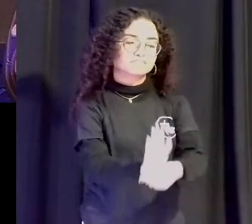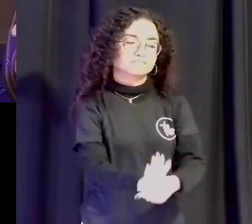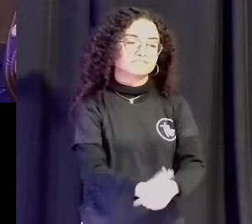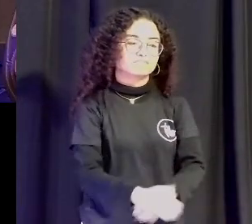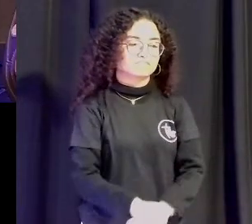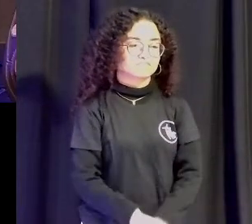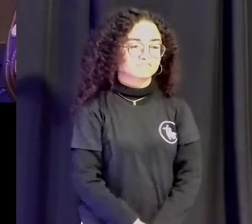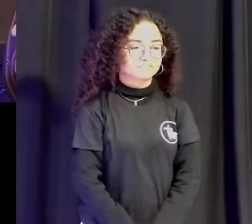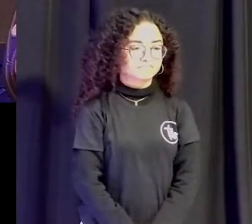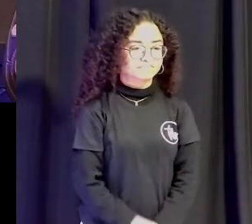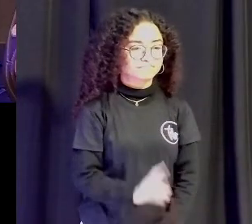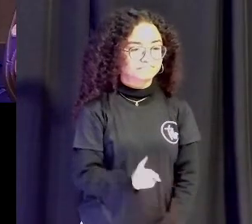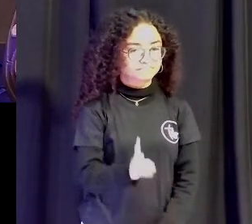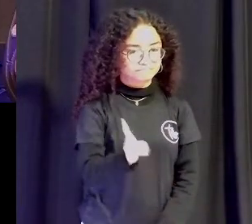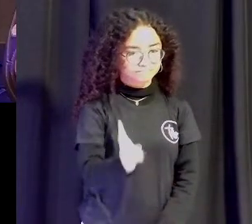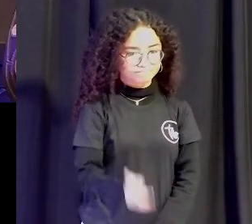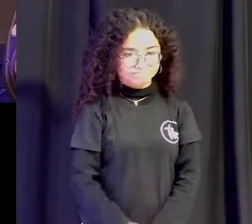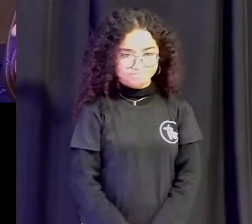àquele lugar.